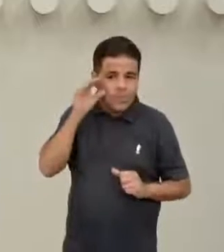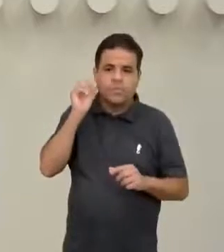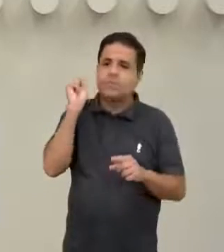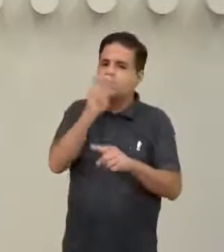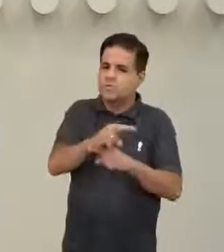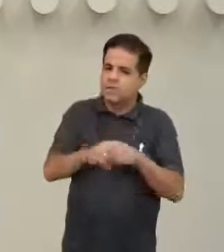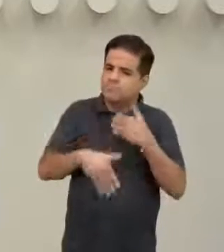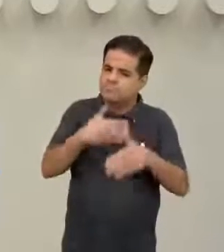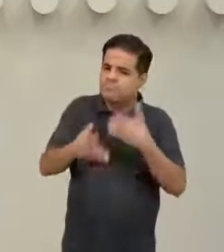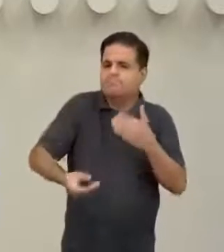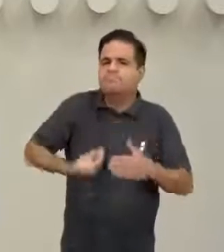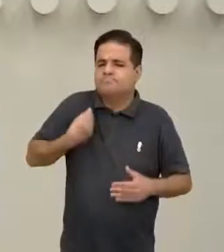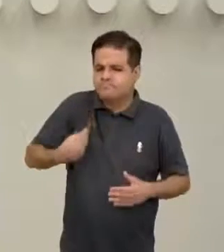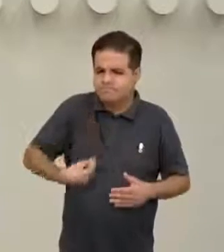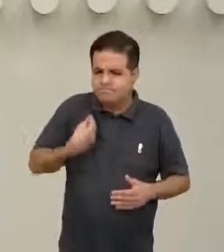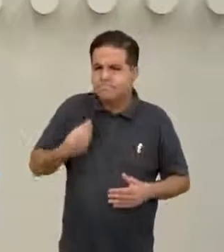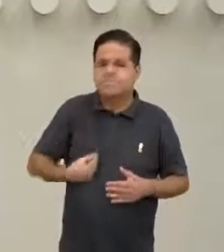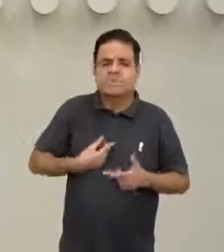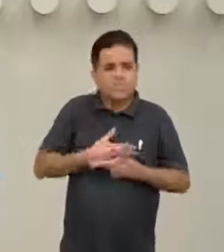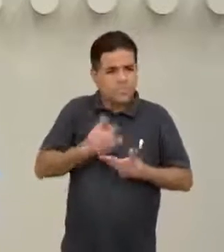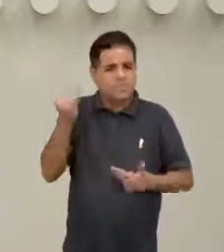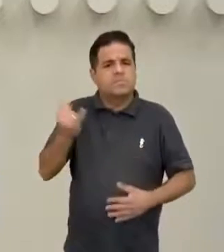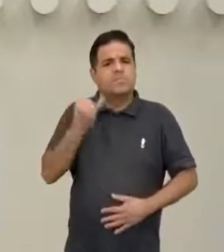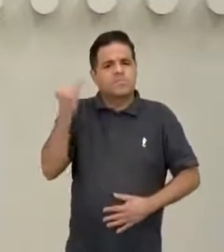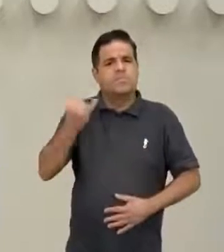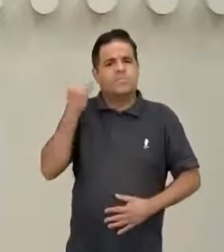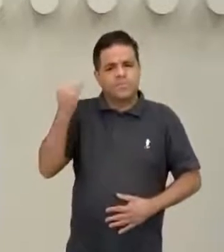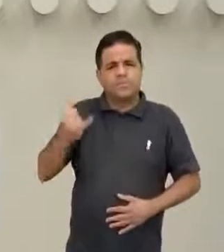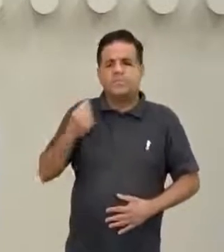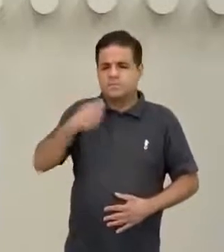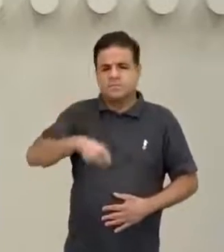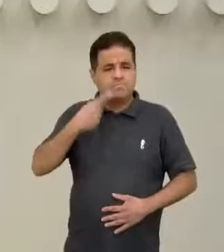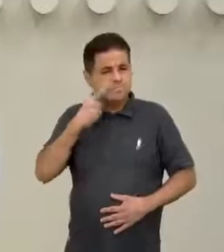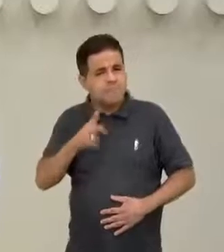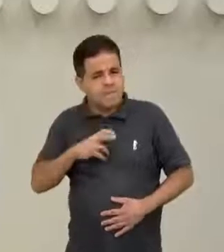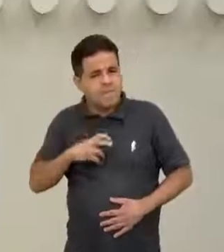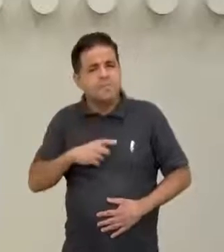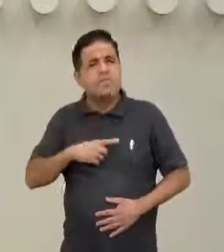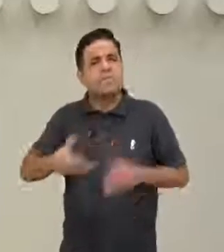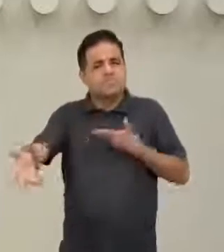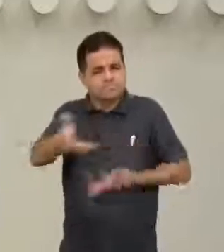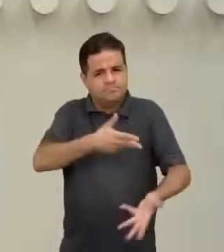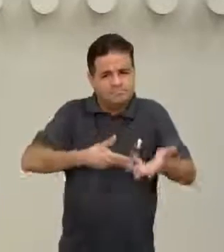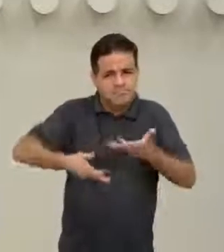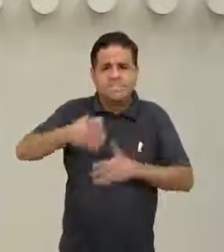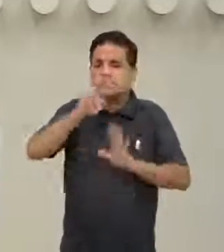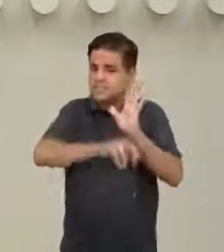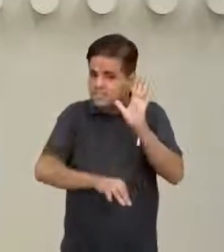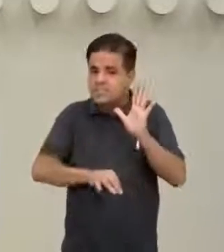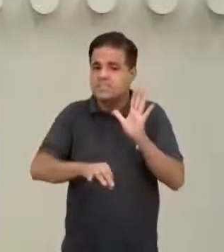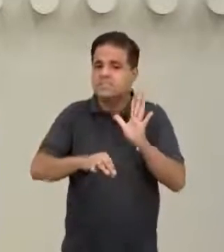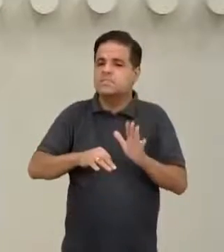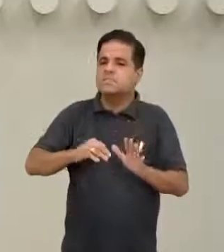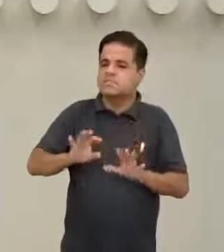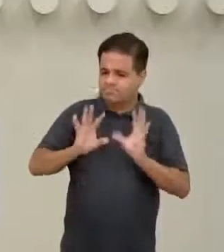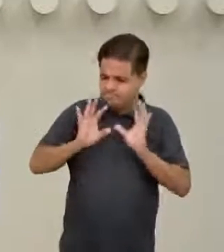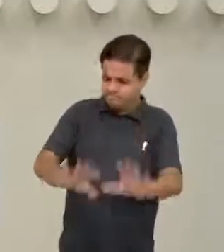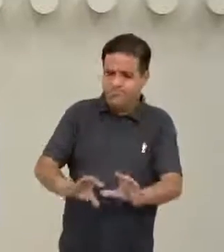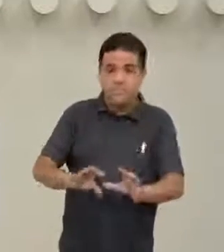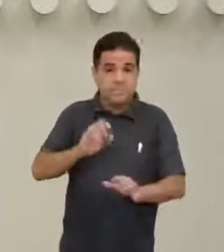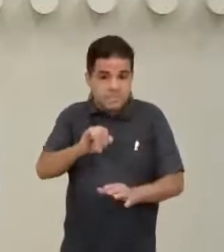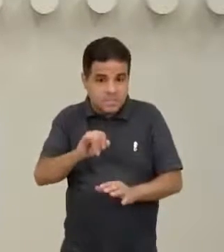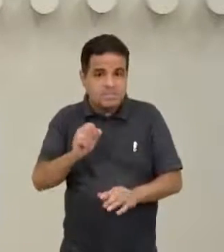vida. É um negócio muito importante. Então, perceberam que é uma relação desse texto de causa e consequência? Se a